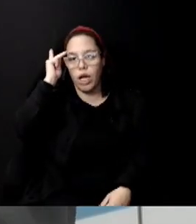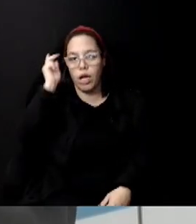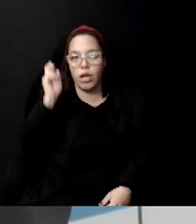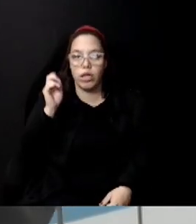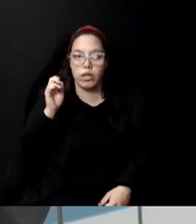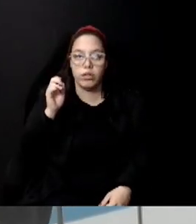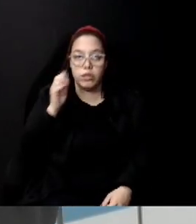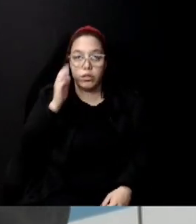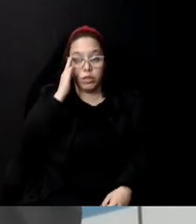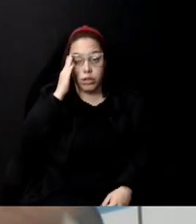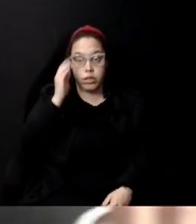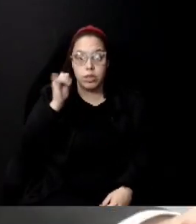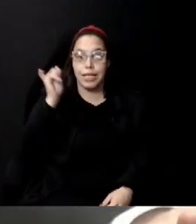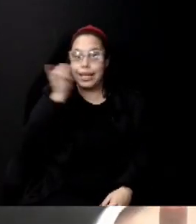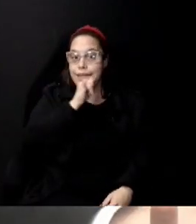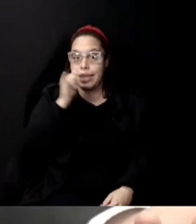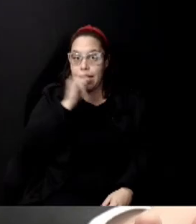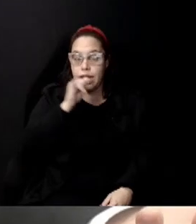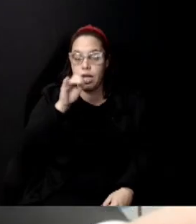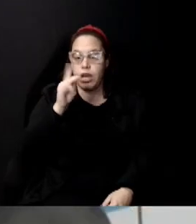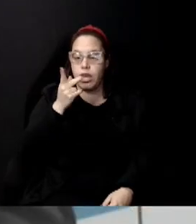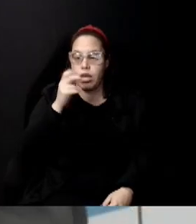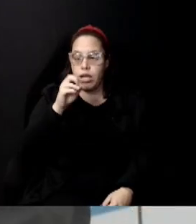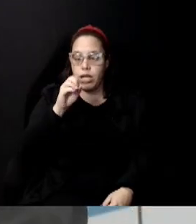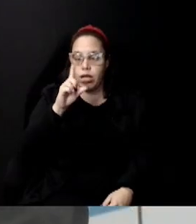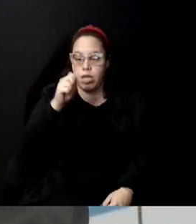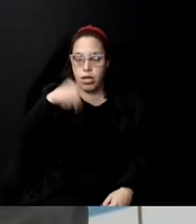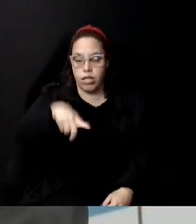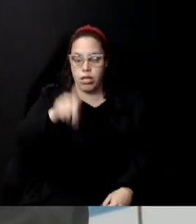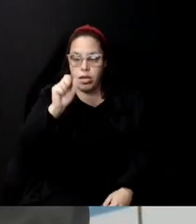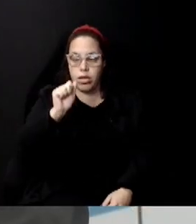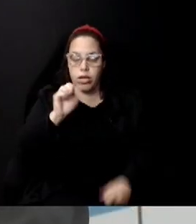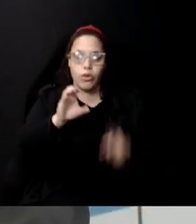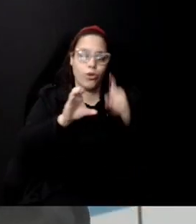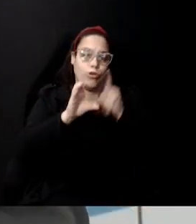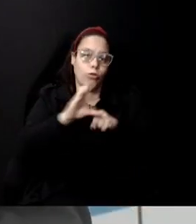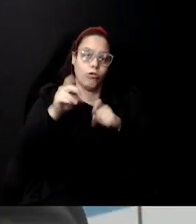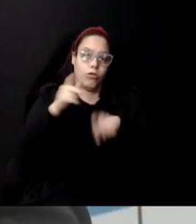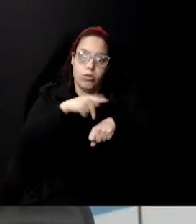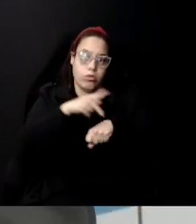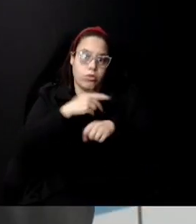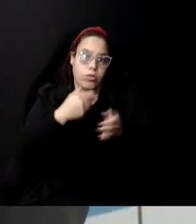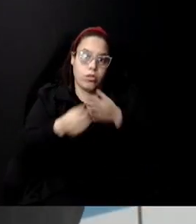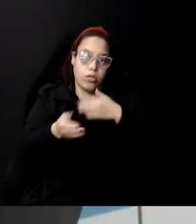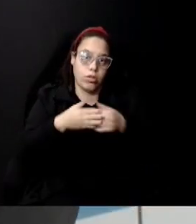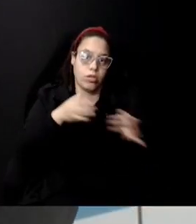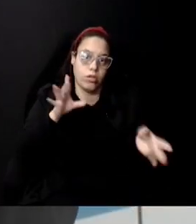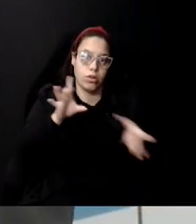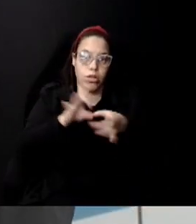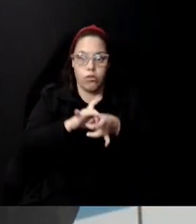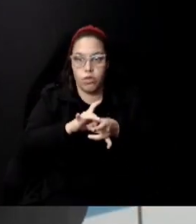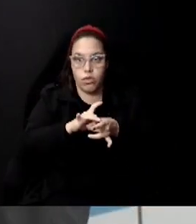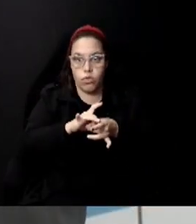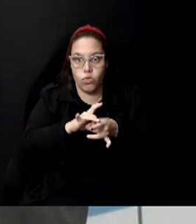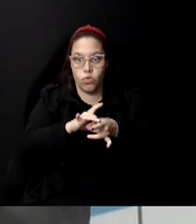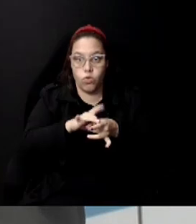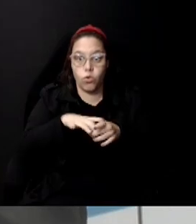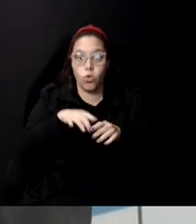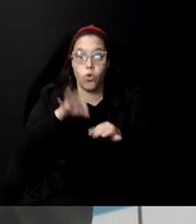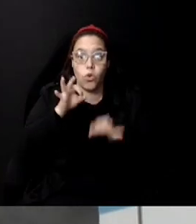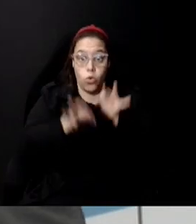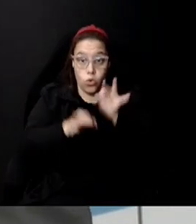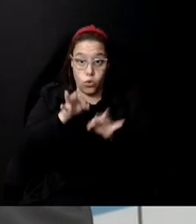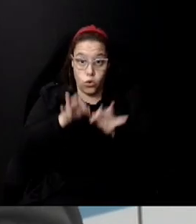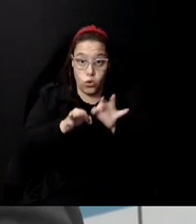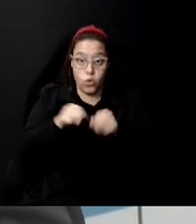Haia, na Holanda, vai julgar pessoas. Aí independe de que país que ele está vinculado. O tribunal que julga